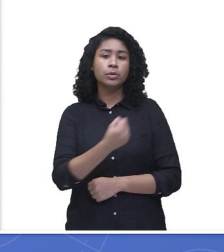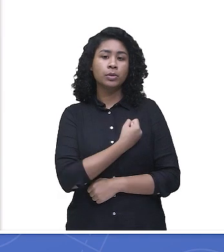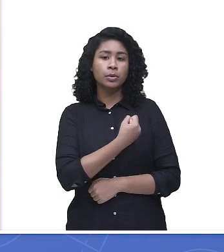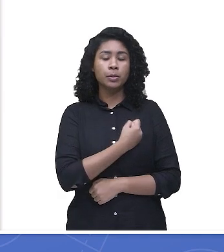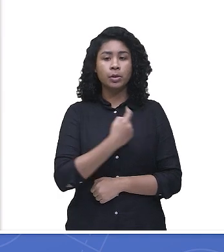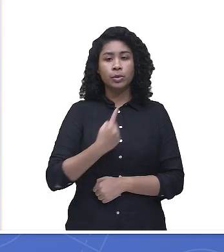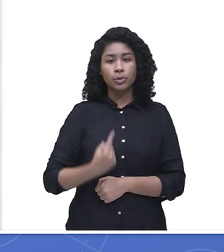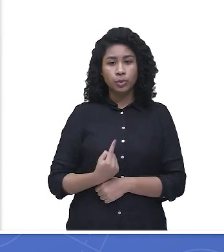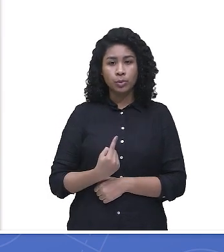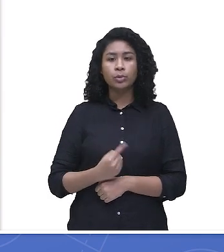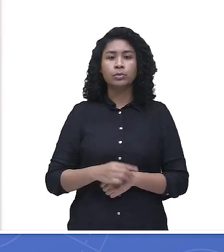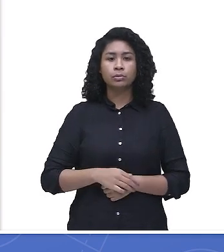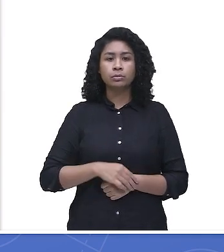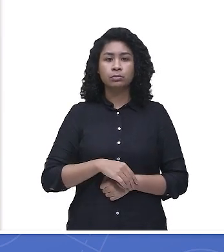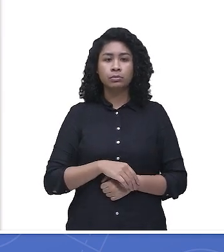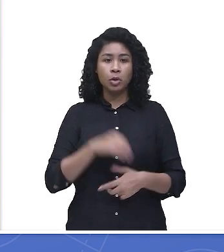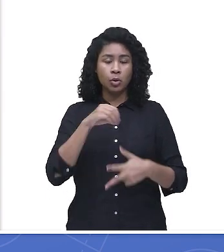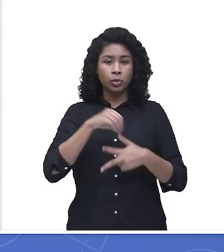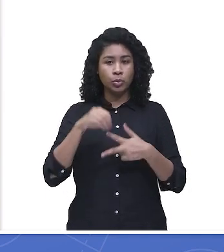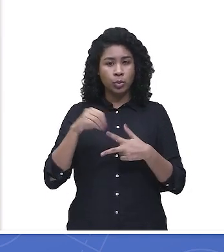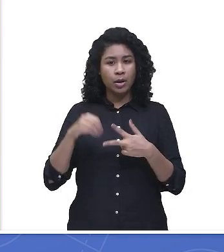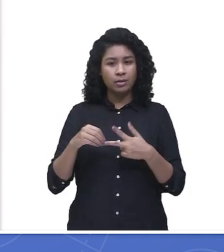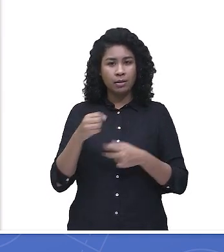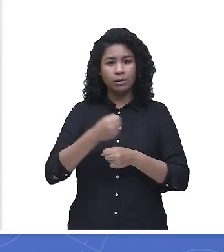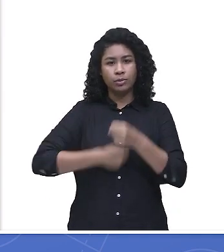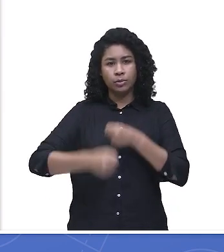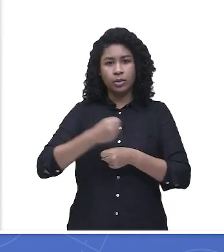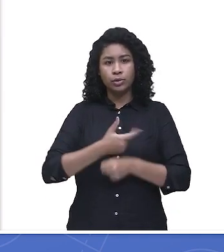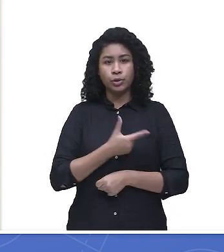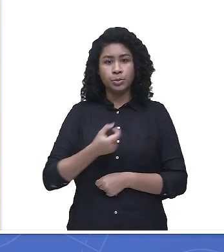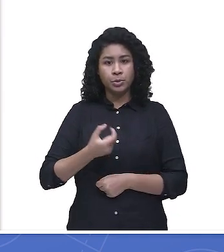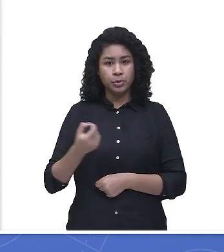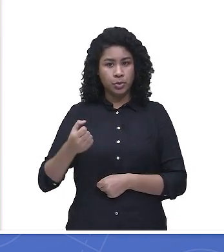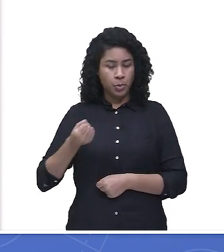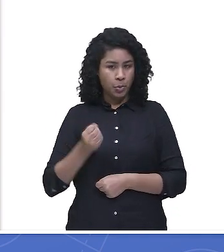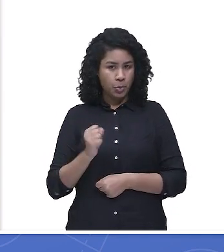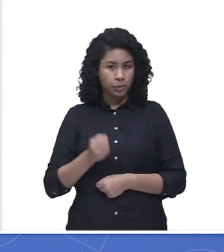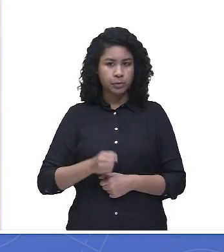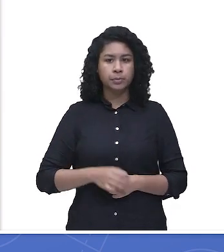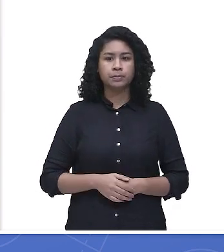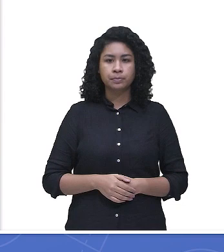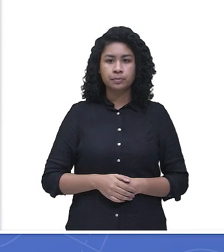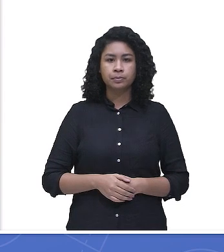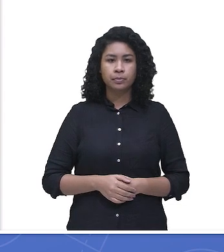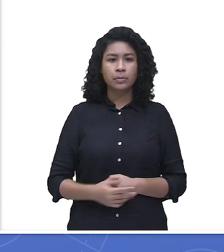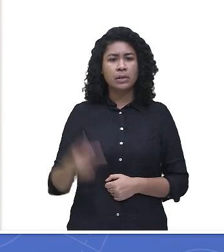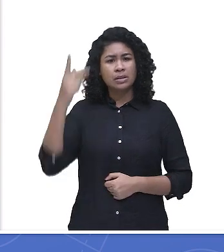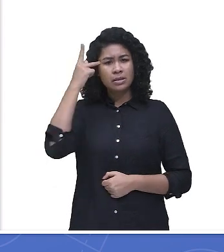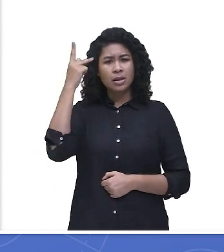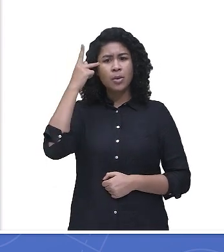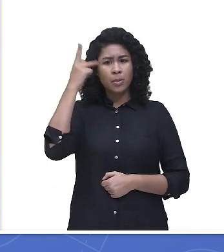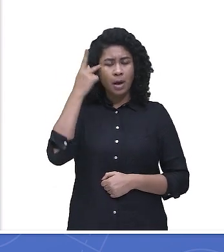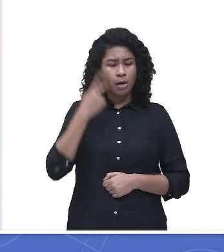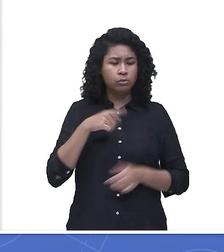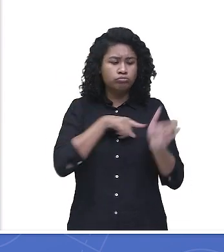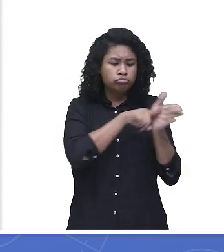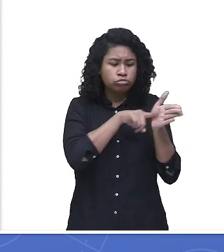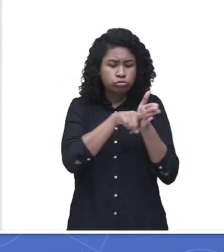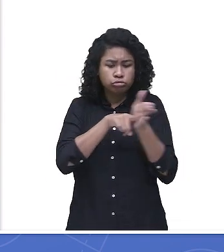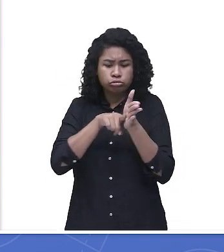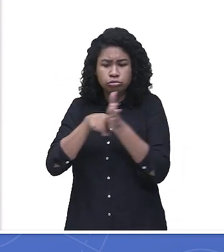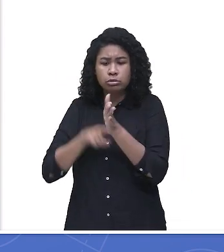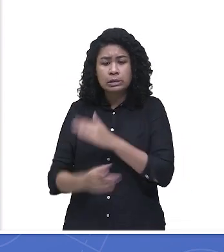retirada do Enem de 2008, São Paulo vai se recensear. O governo quer saber quantas pessoas governa.